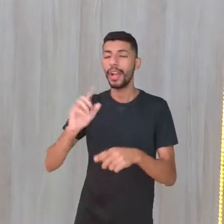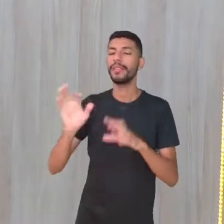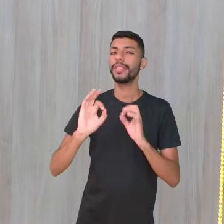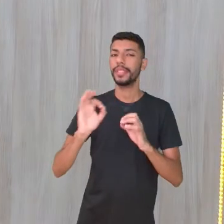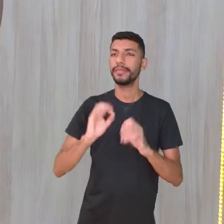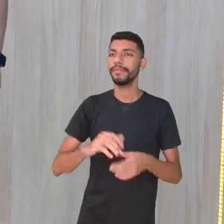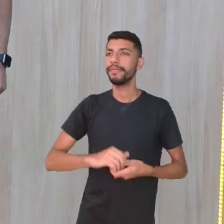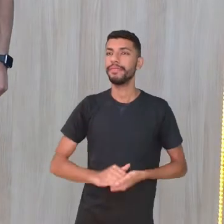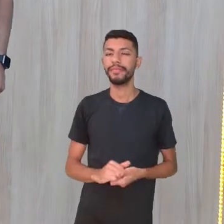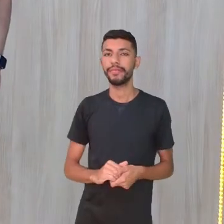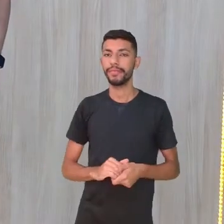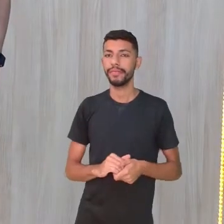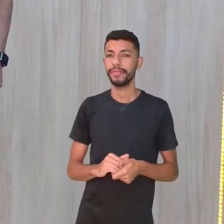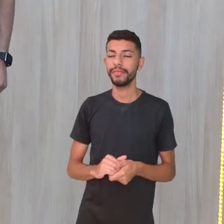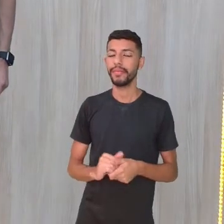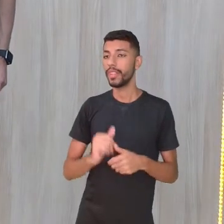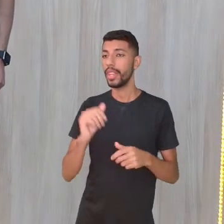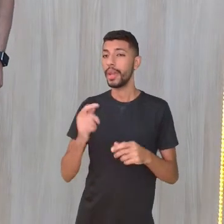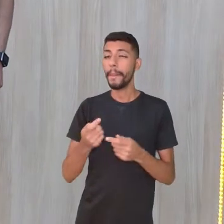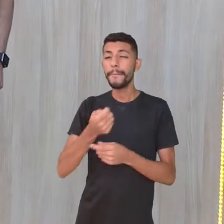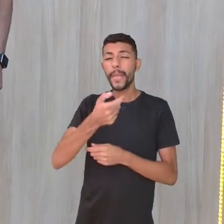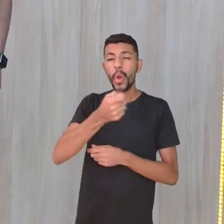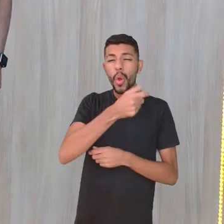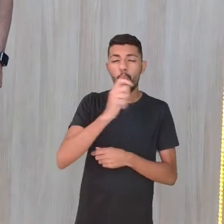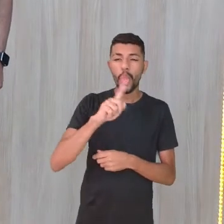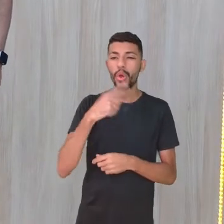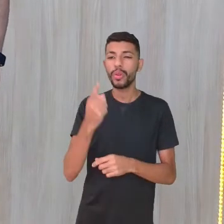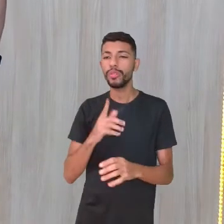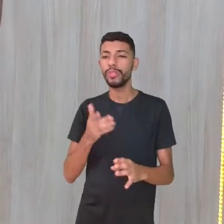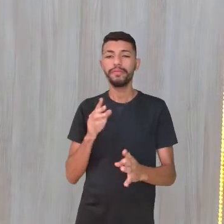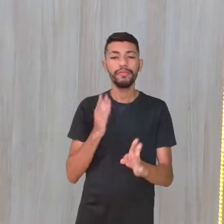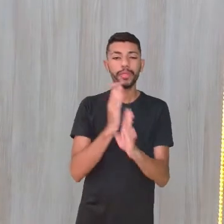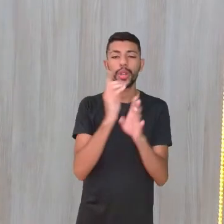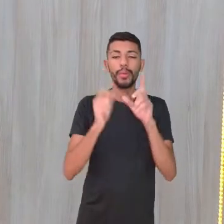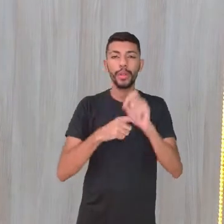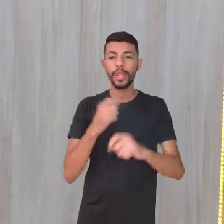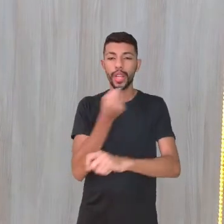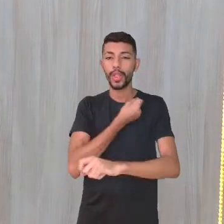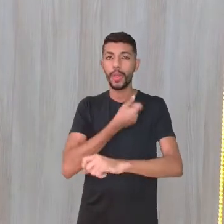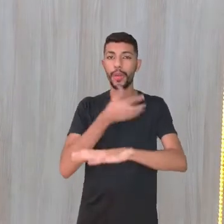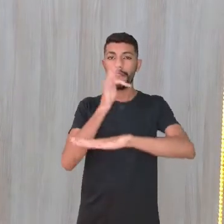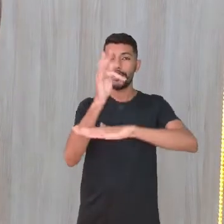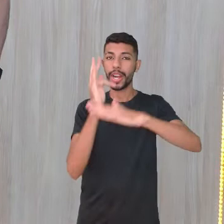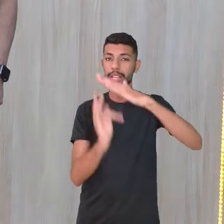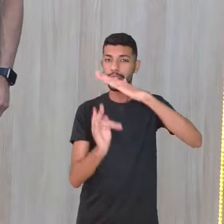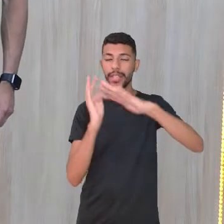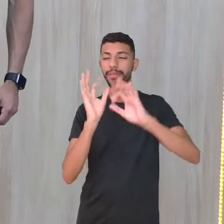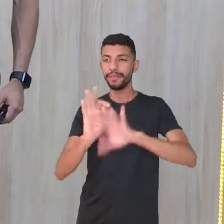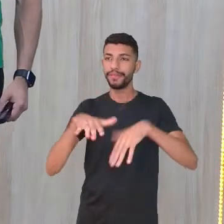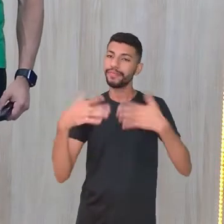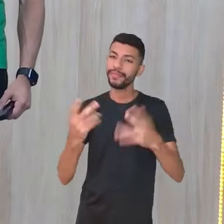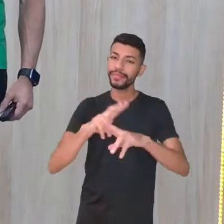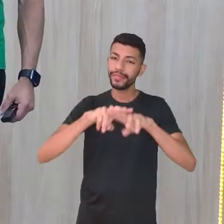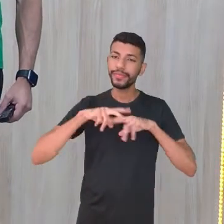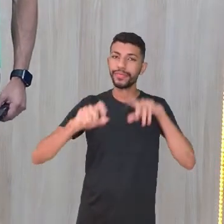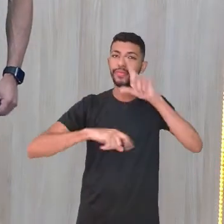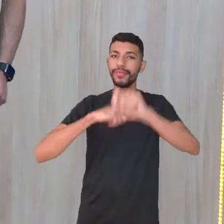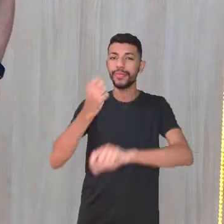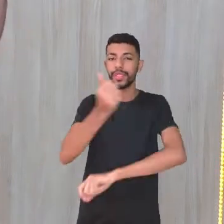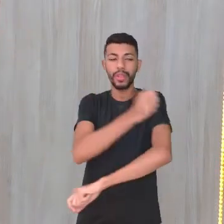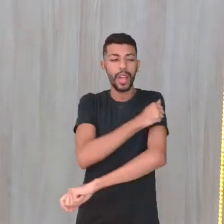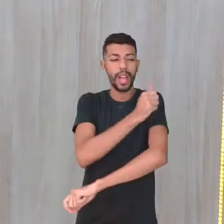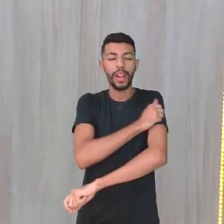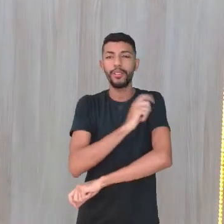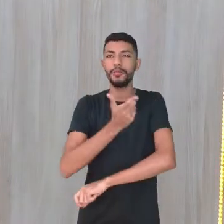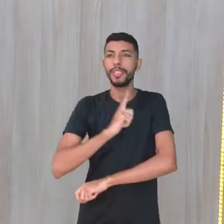gente verifica que em poucos lugares eles dão preferência aí para os números fracionários, por isso que o aluno tem um pouco